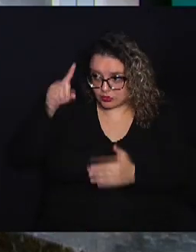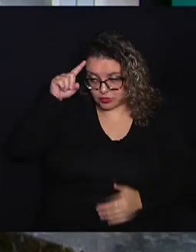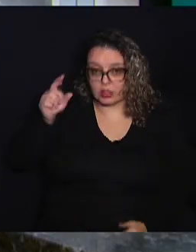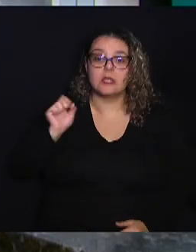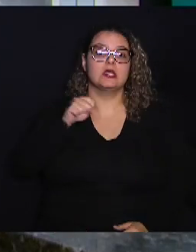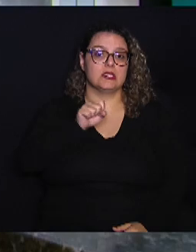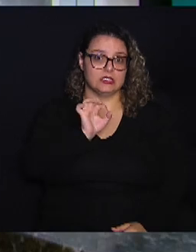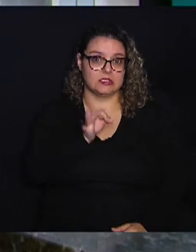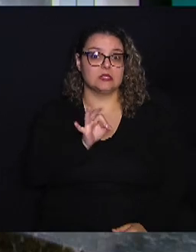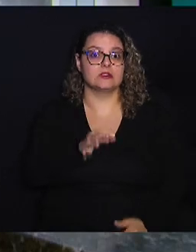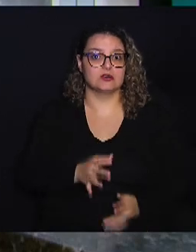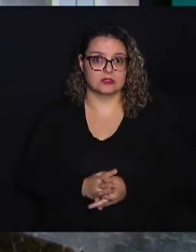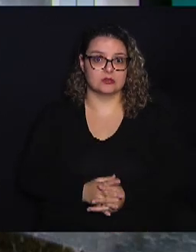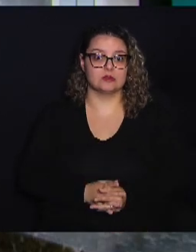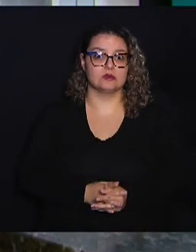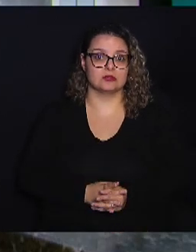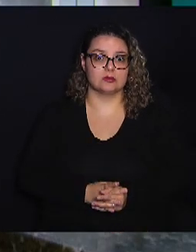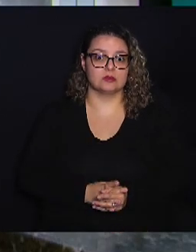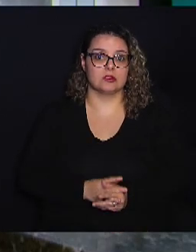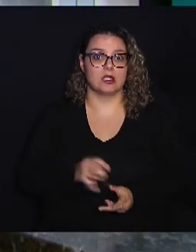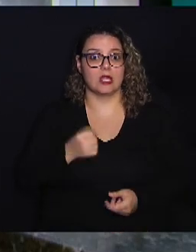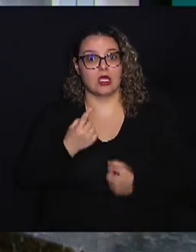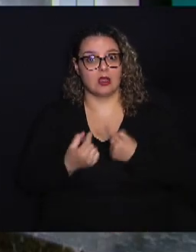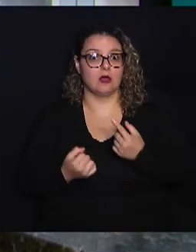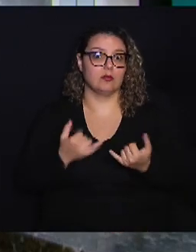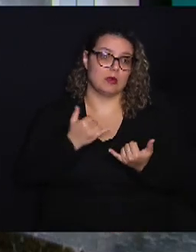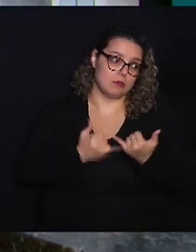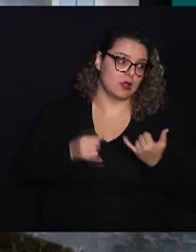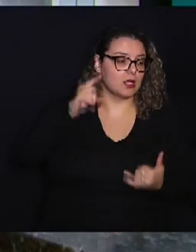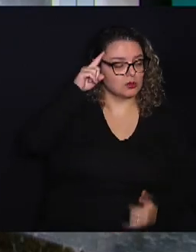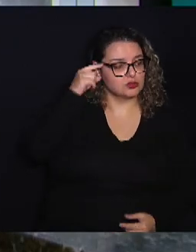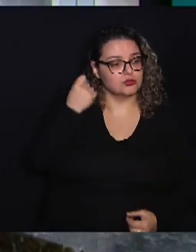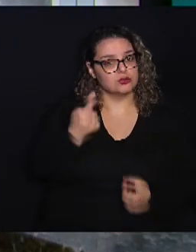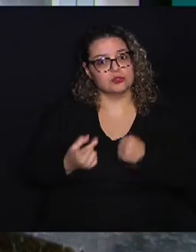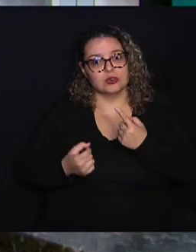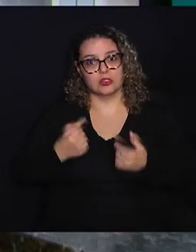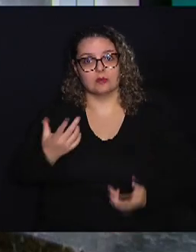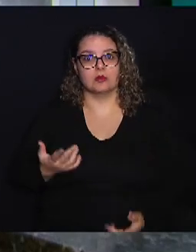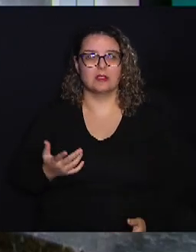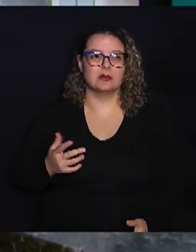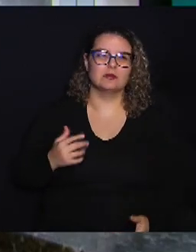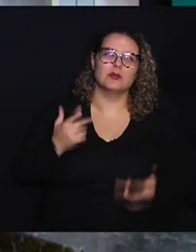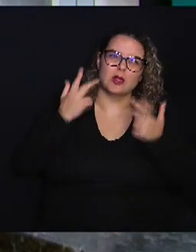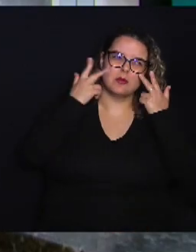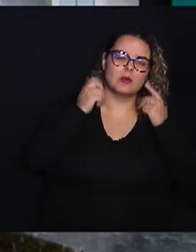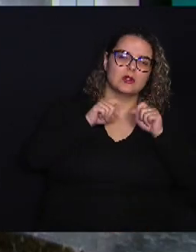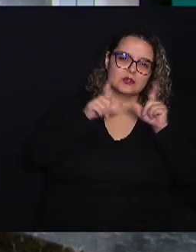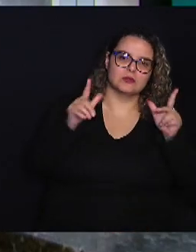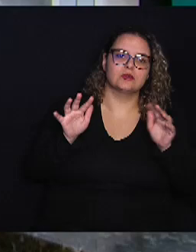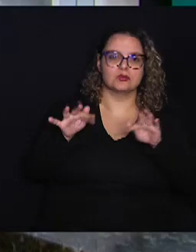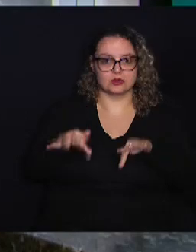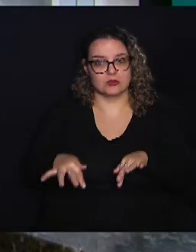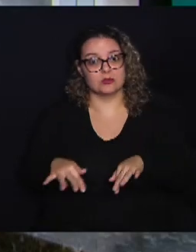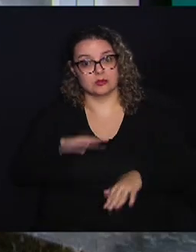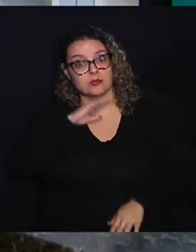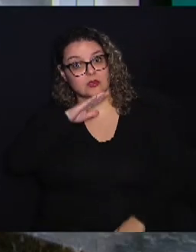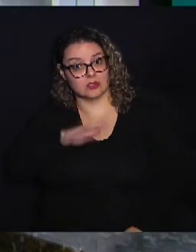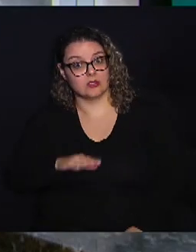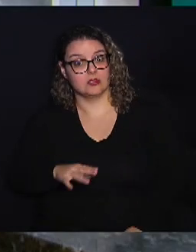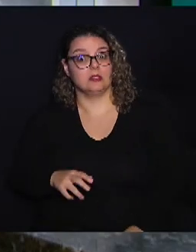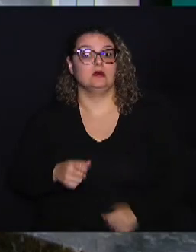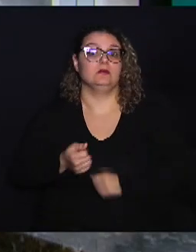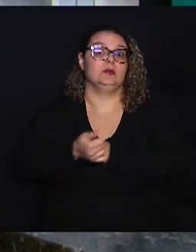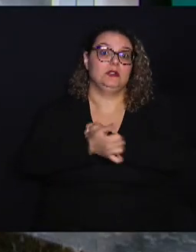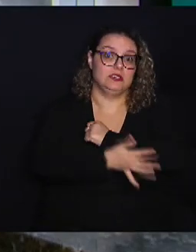Isso. Algumas partes do dia, geralmente de manhã e no final da tarde, ela libera